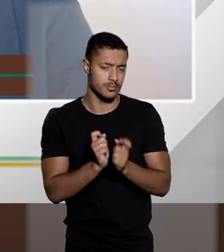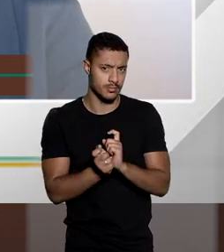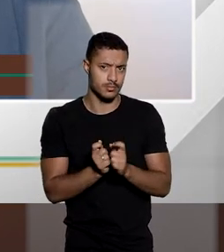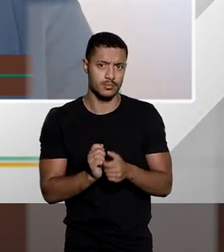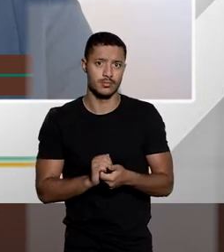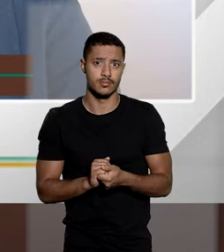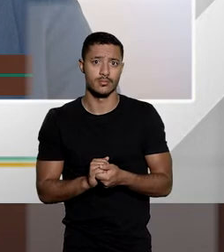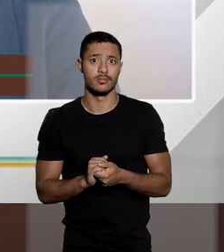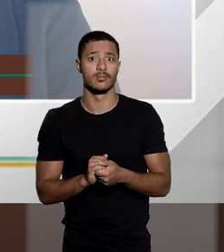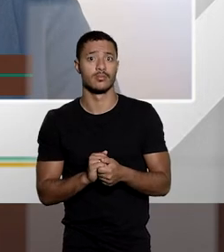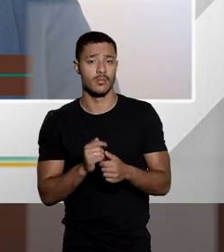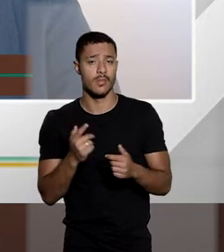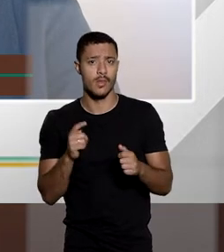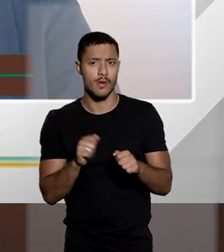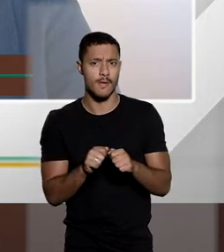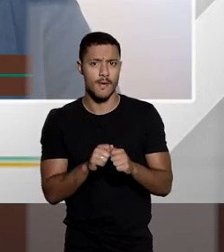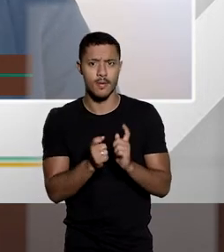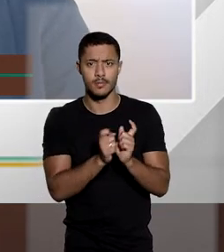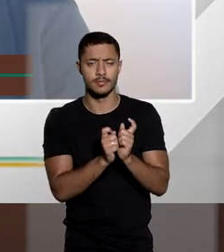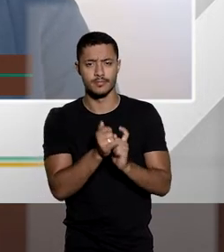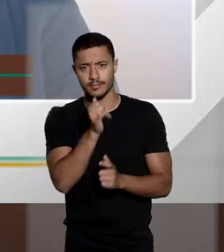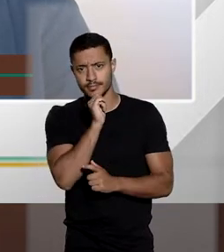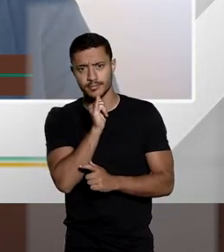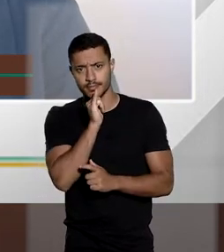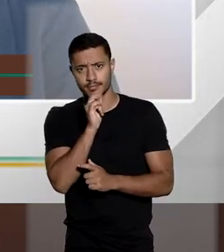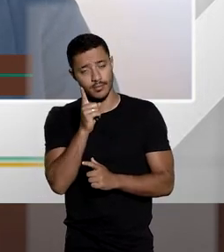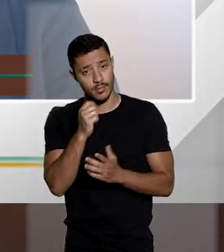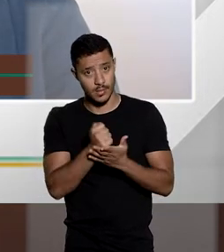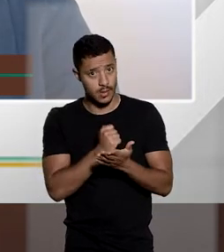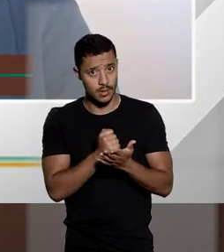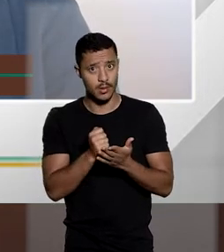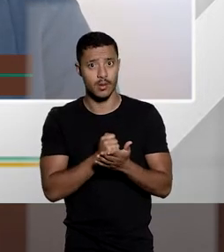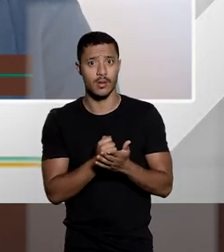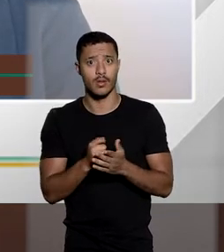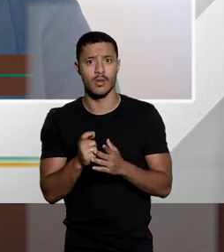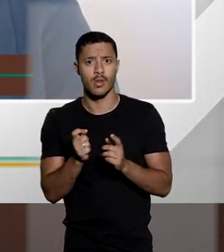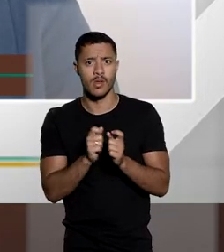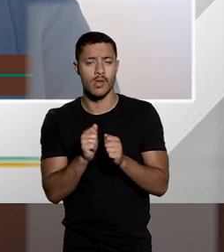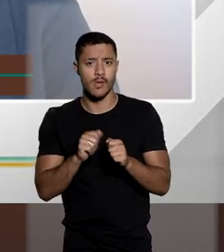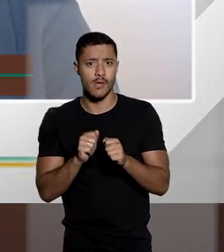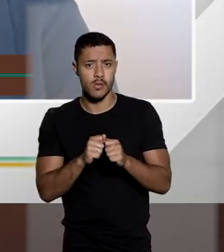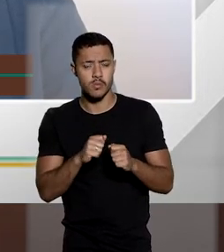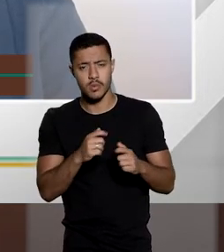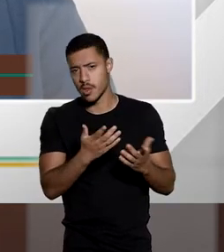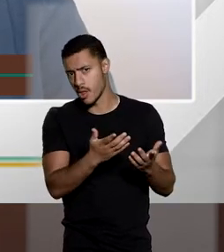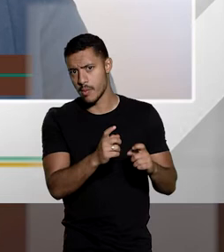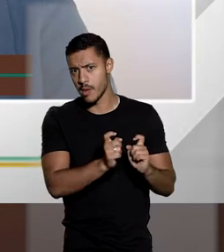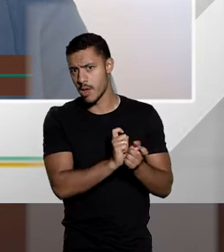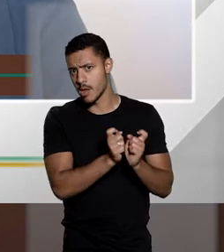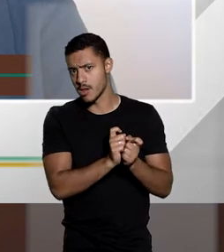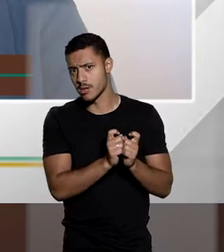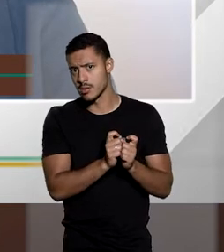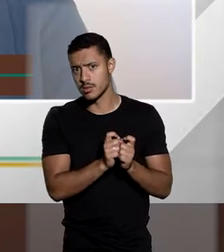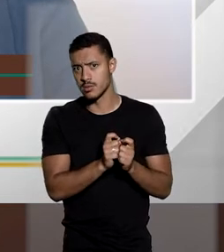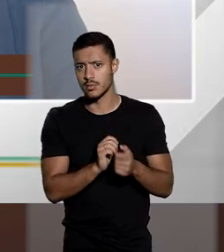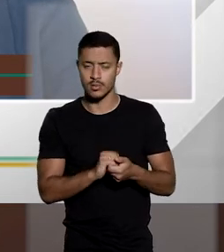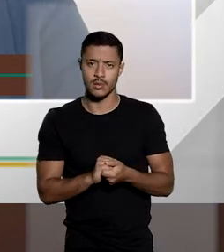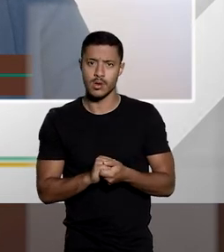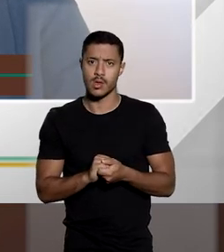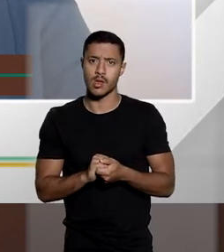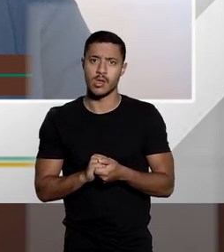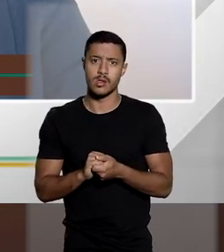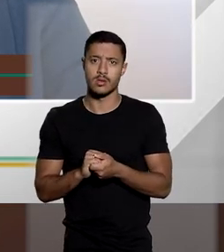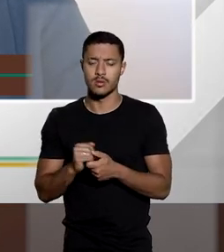né? Atos da administração, por exemplo, que não são contratos, são unilaterais, são atos praticados pela administração. E atos administrativos,